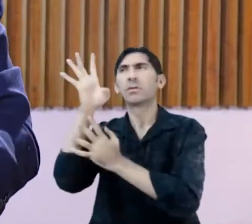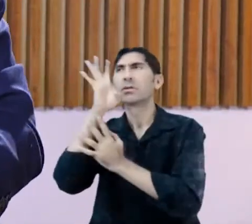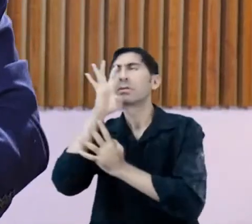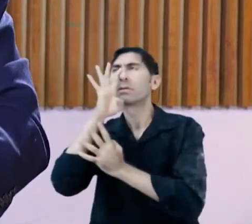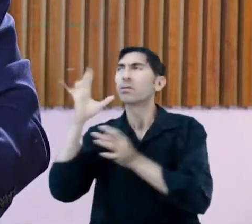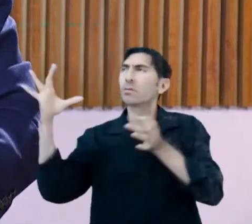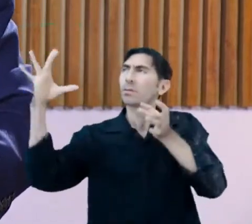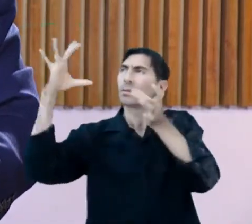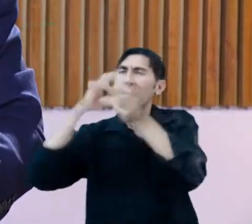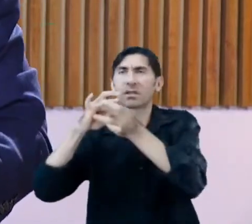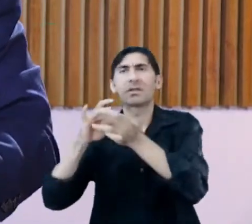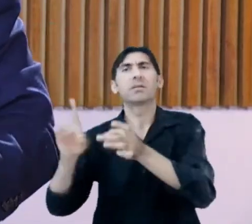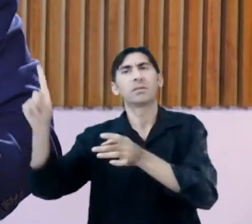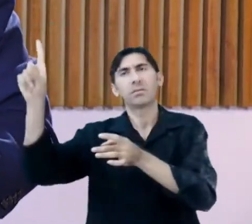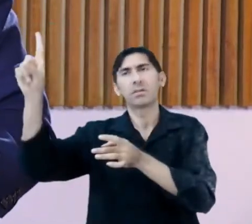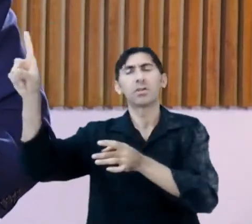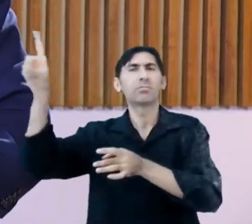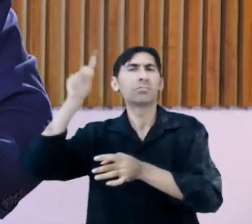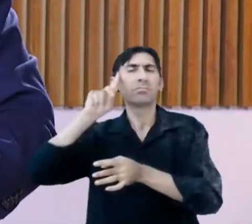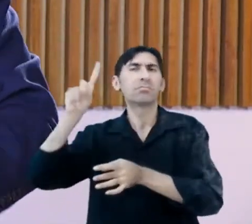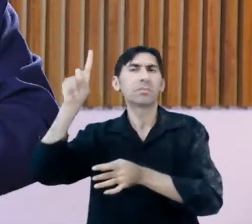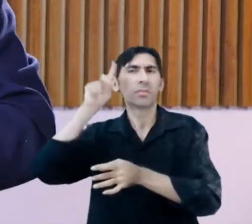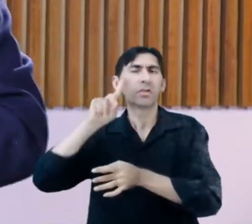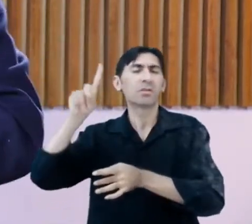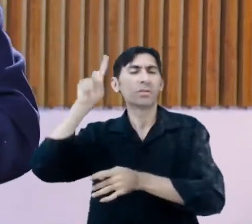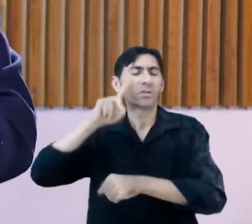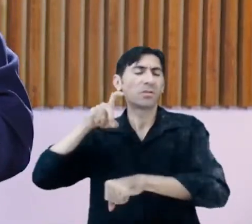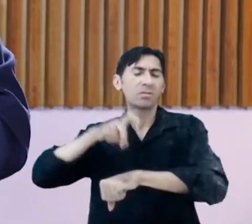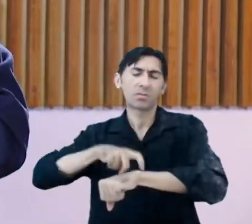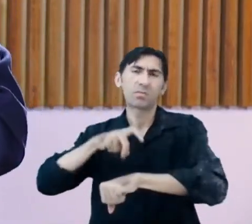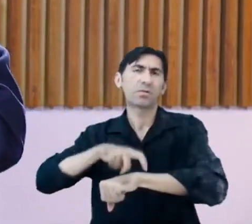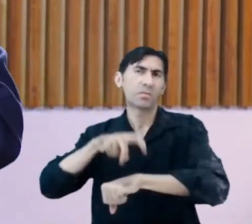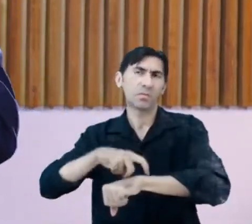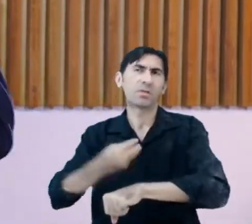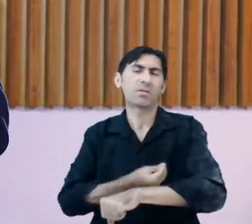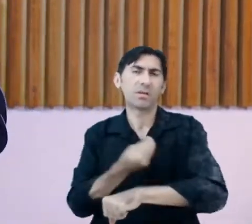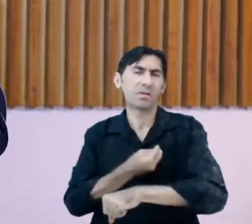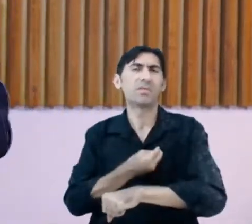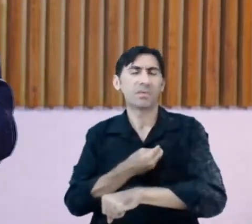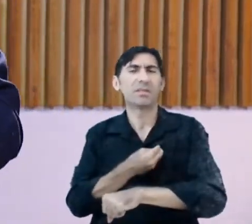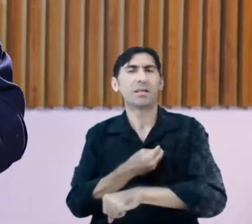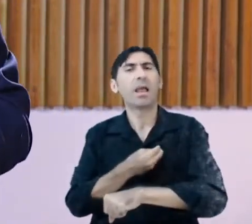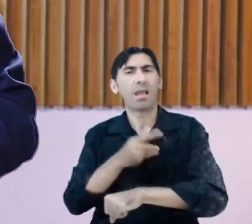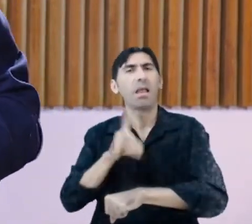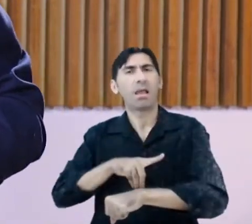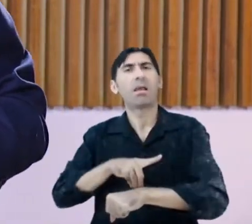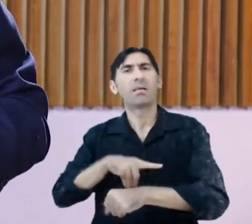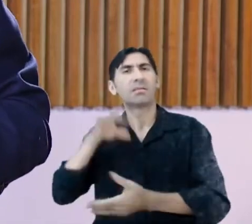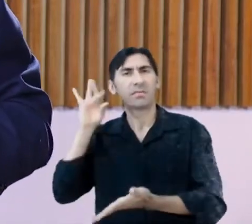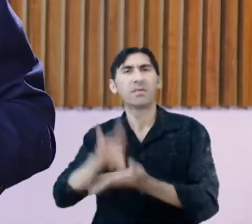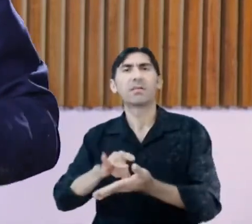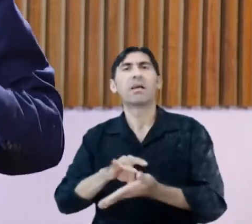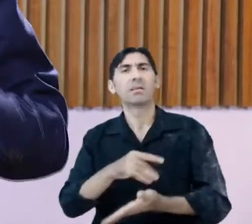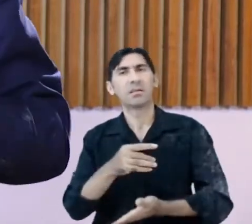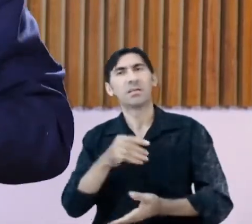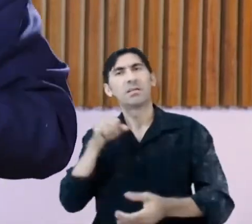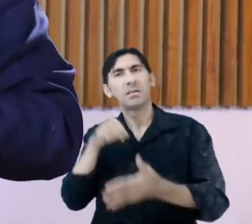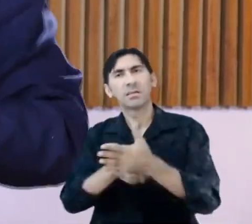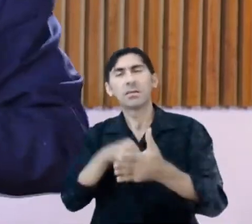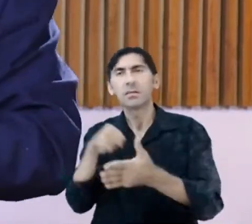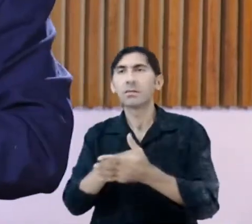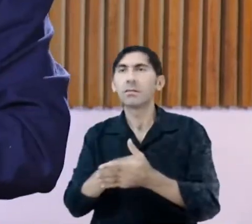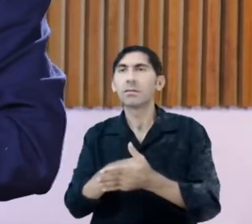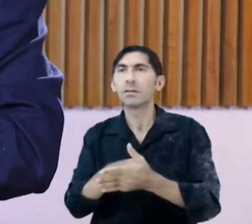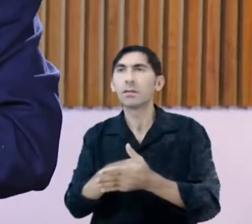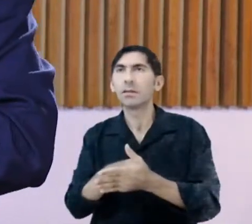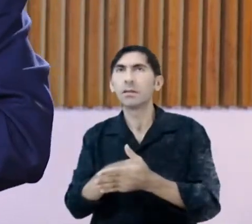com Ele, cada dia, cada momento. Essa é a nossa luta. Agora, quando Jesus virá buscar o seu povo, observem